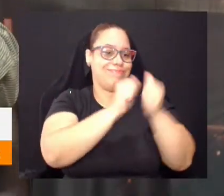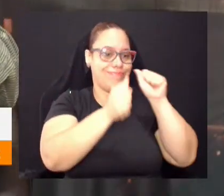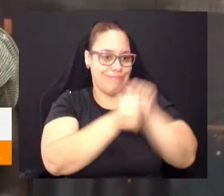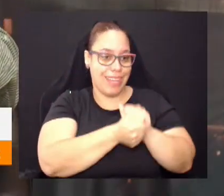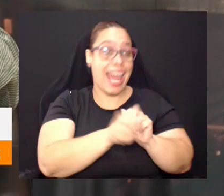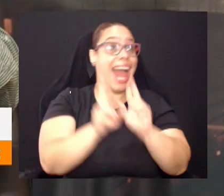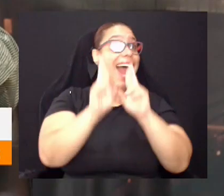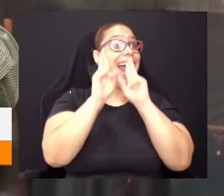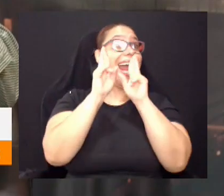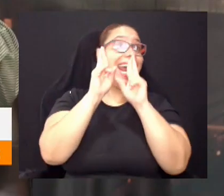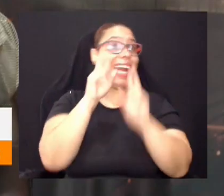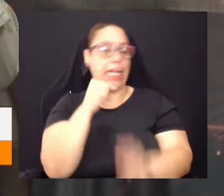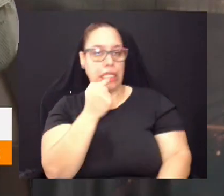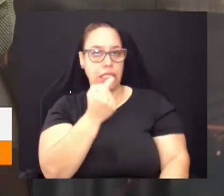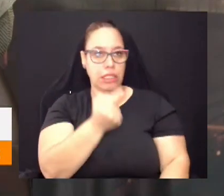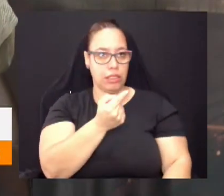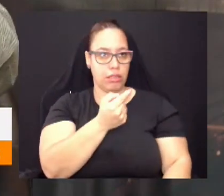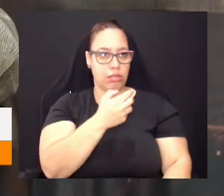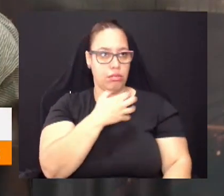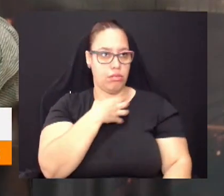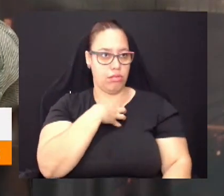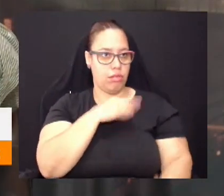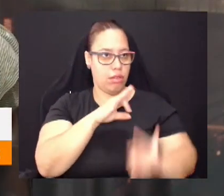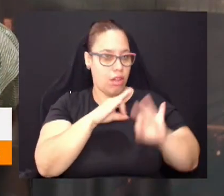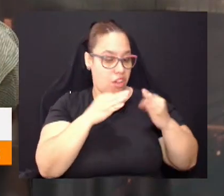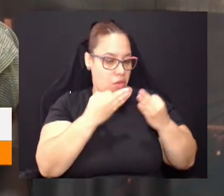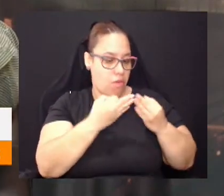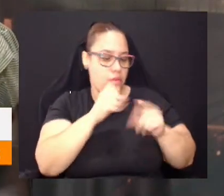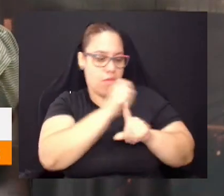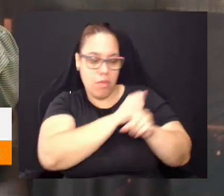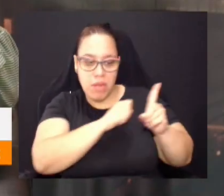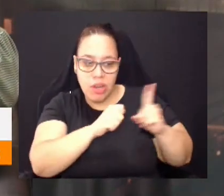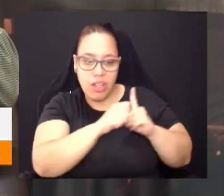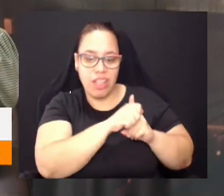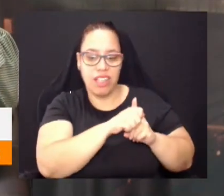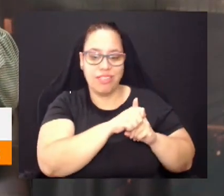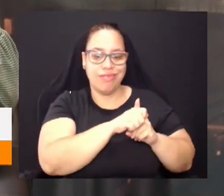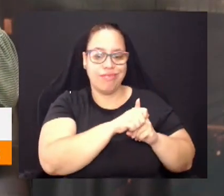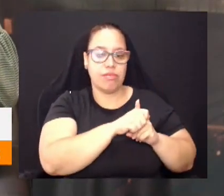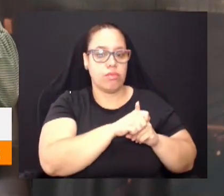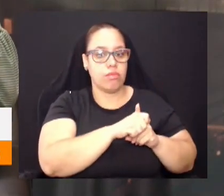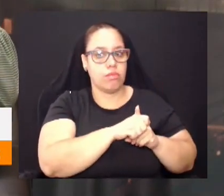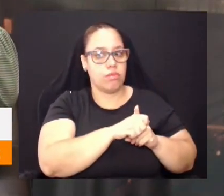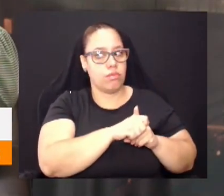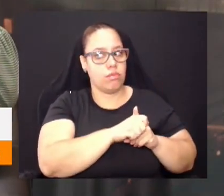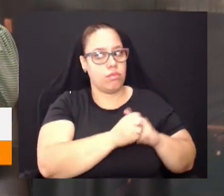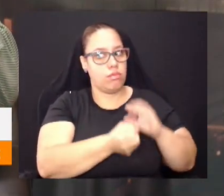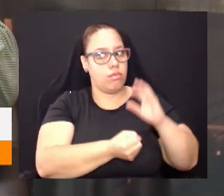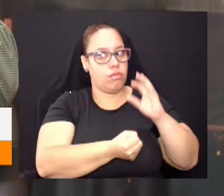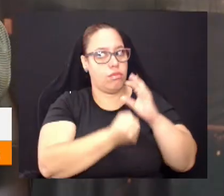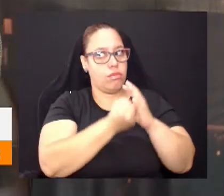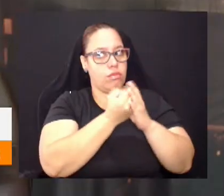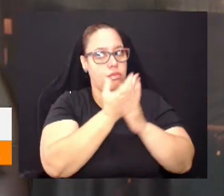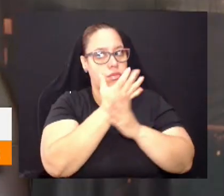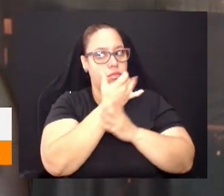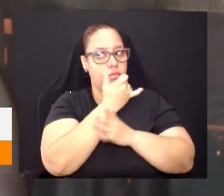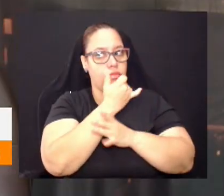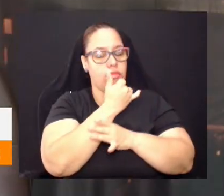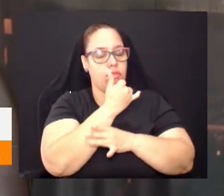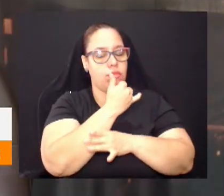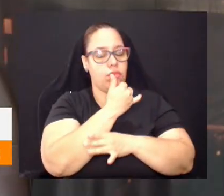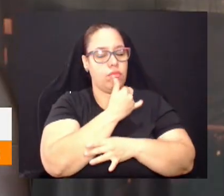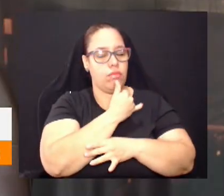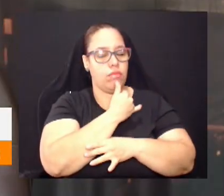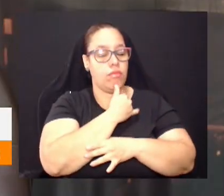para exato. caber na expectativa da família, da sociedade, e isso vai criando uma tristeza. Às vezes a pessoa entra em depressão,